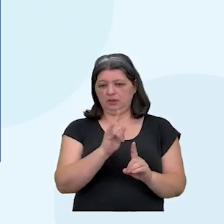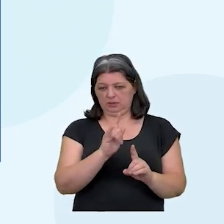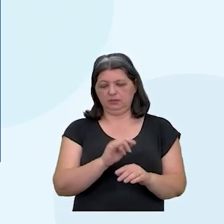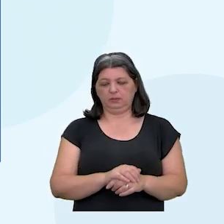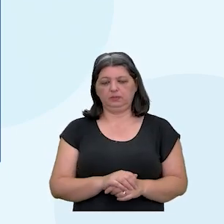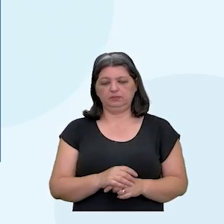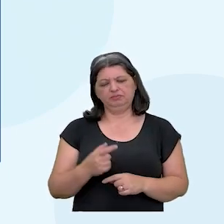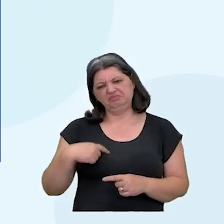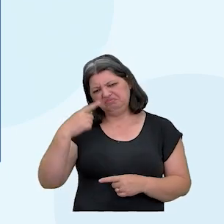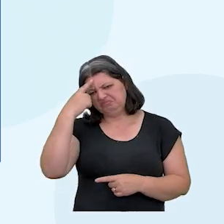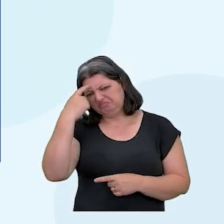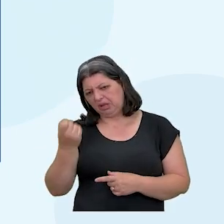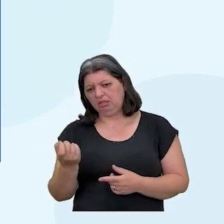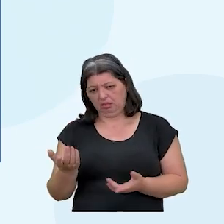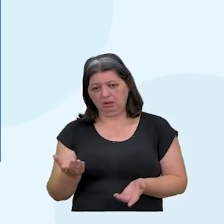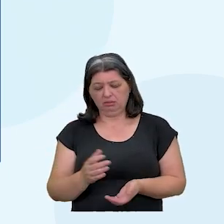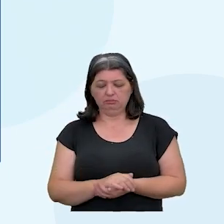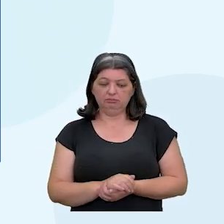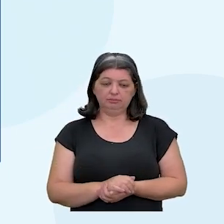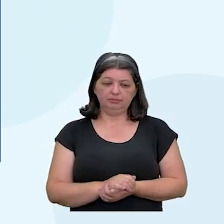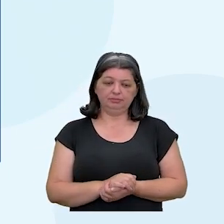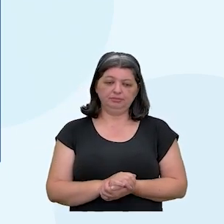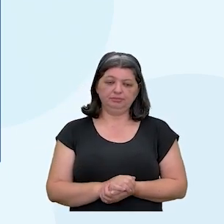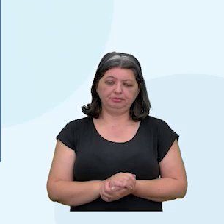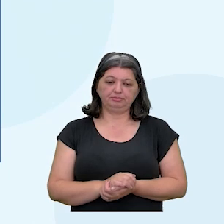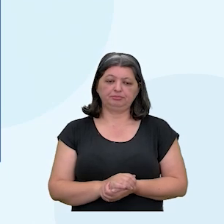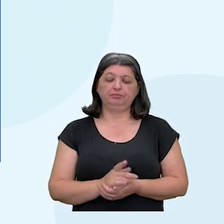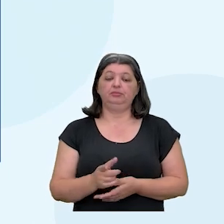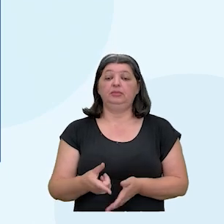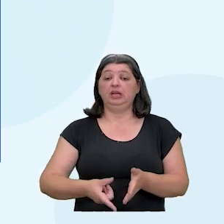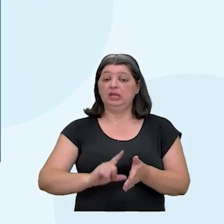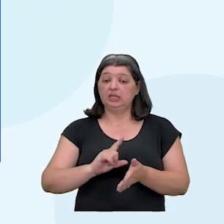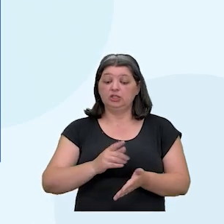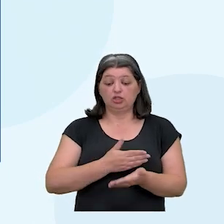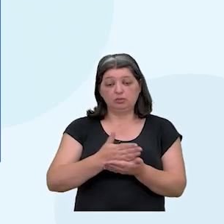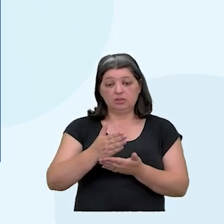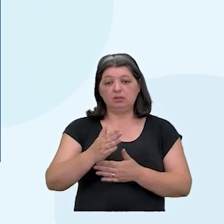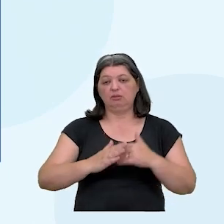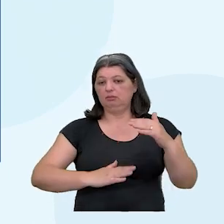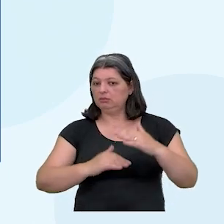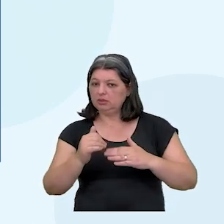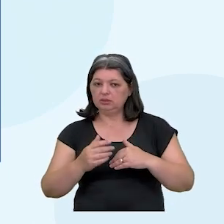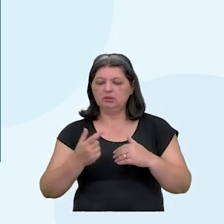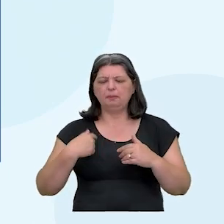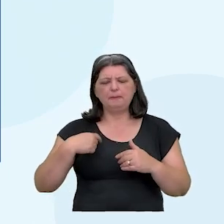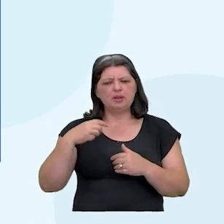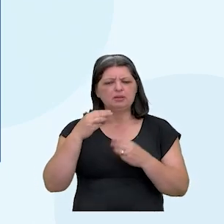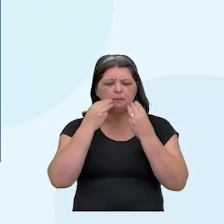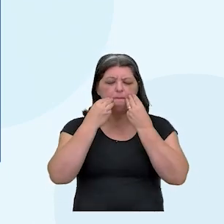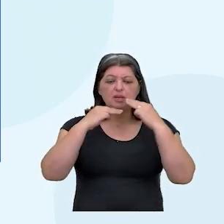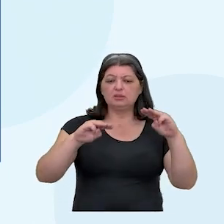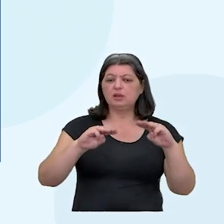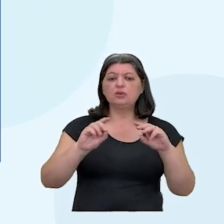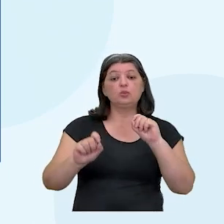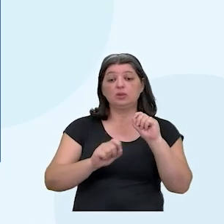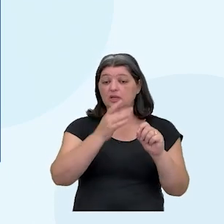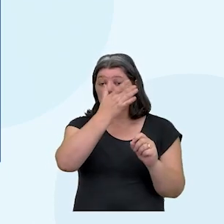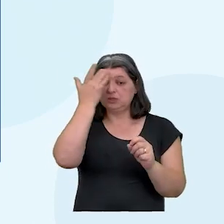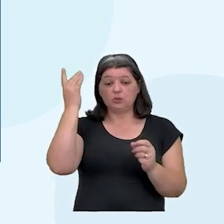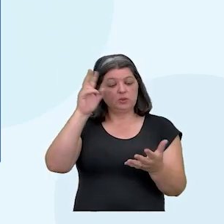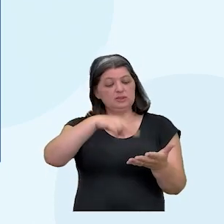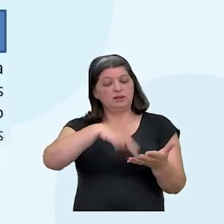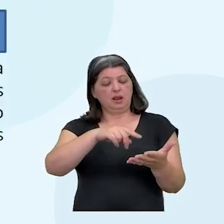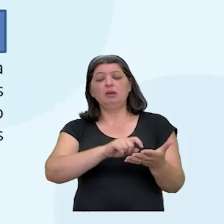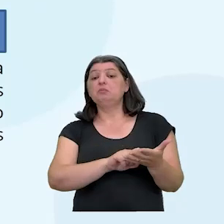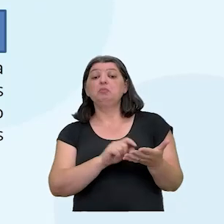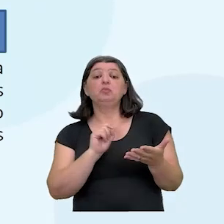ideia assim. E antes de colocar a mão na massa, pense nas mensagens que deseja transmitir aos leitores de seu